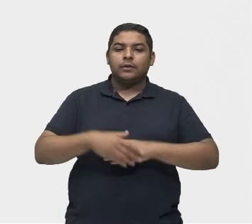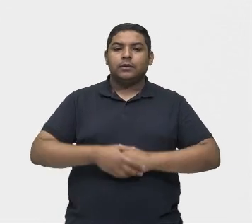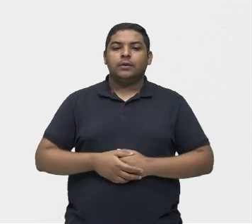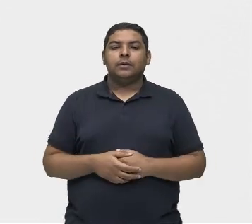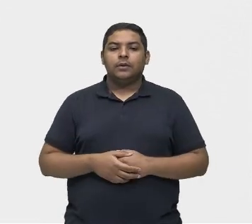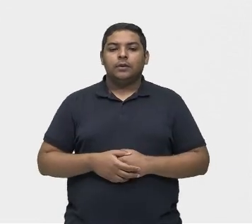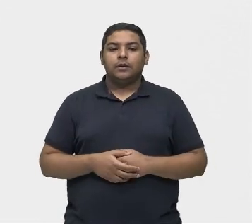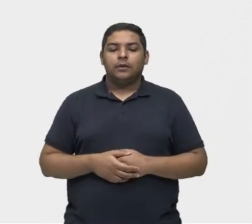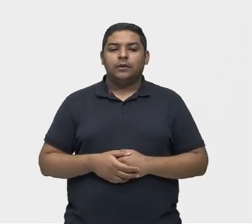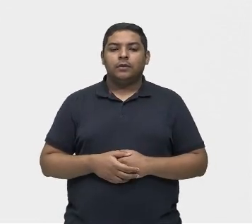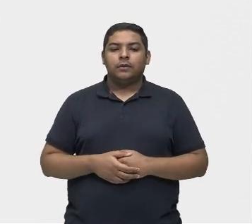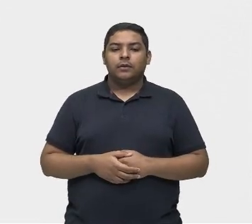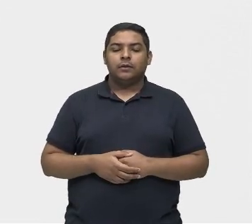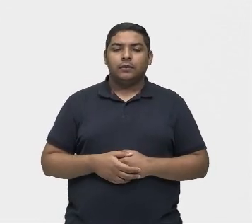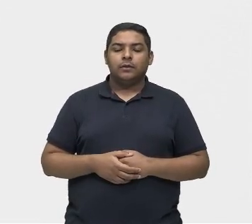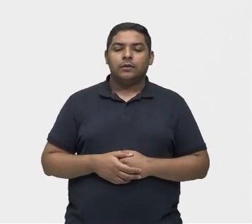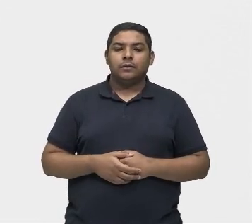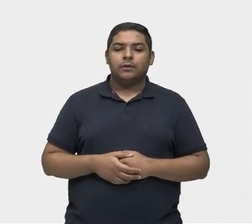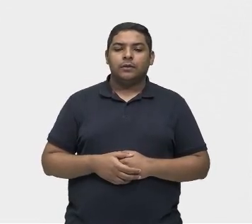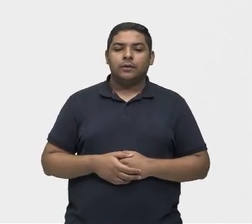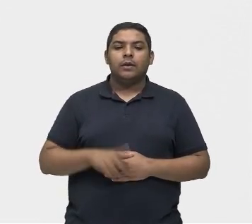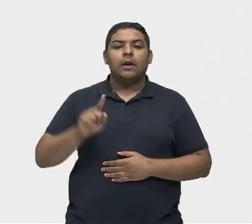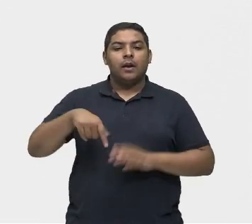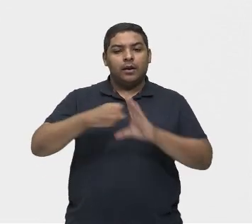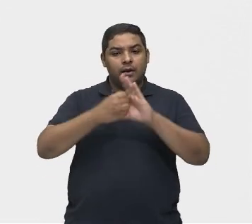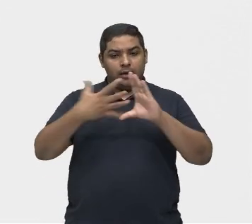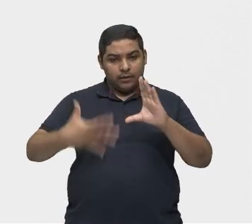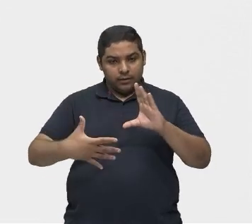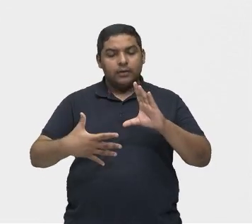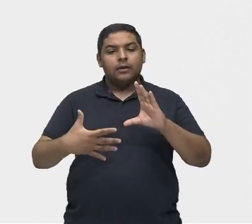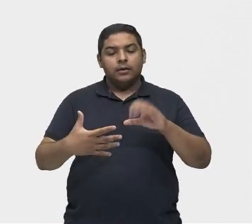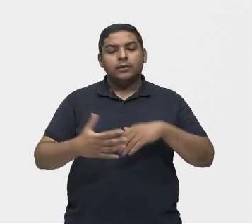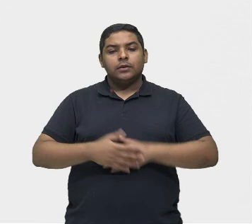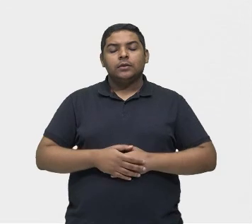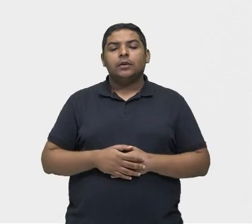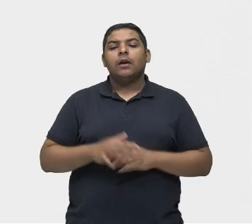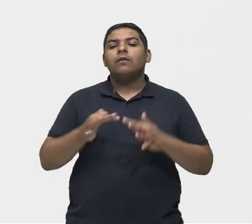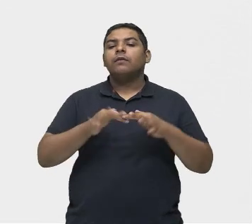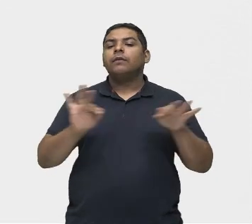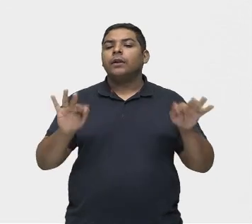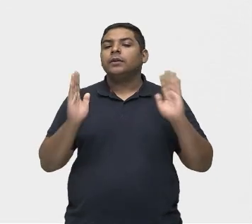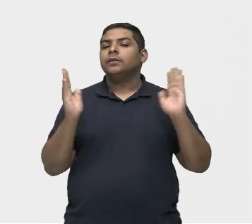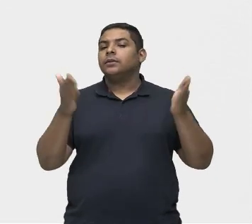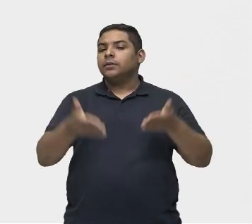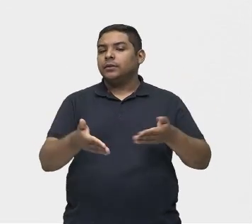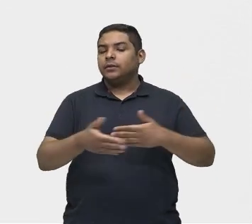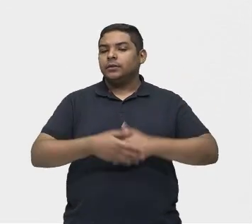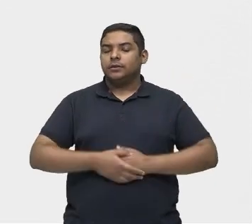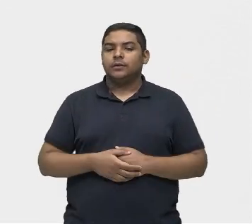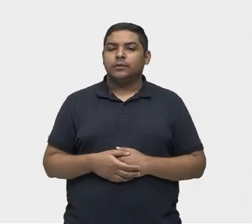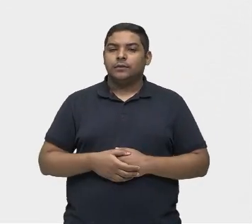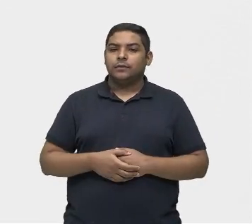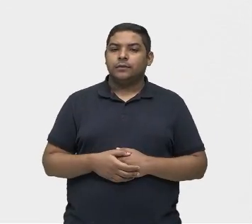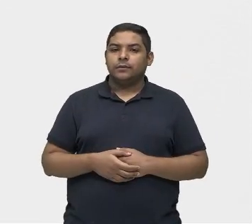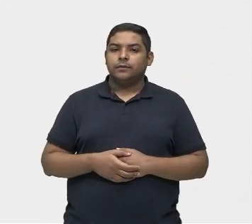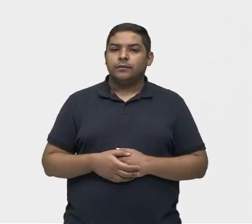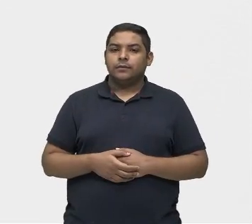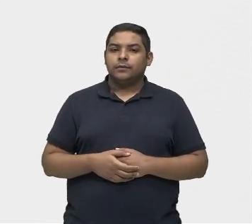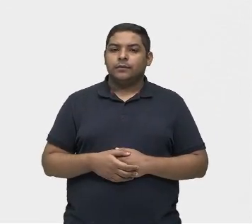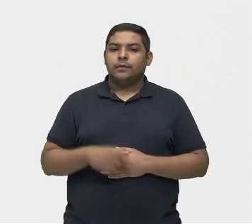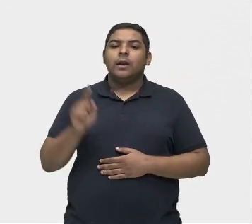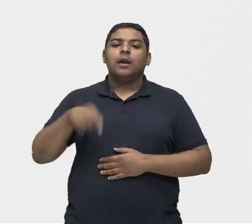sujeito, né? Isso, de fato, é a característica das formas das frases interrogativas. Was my sister at the